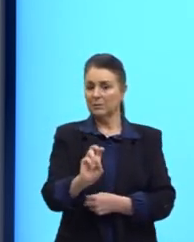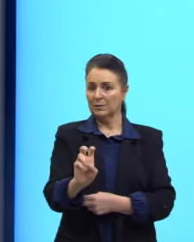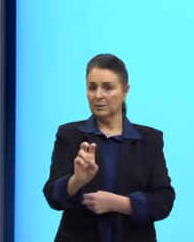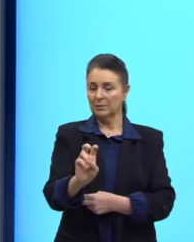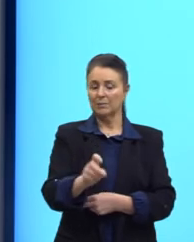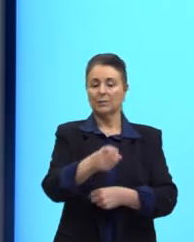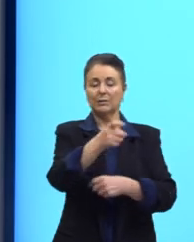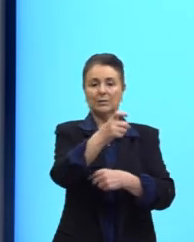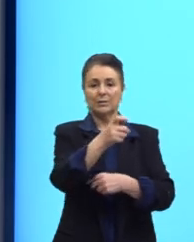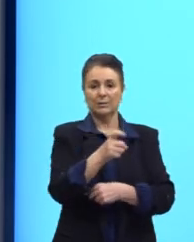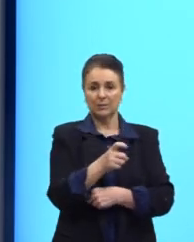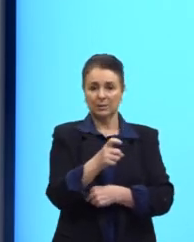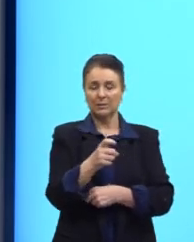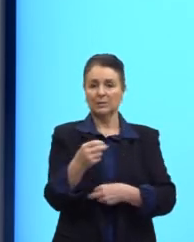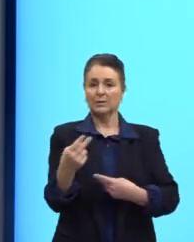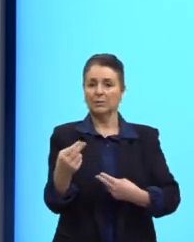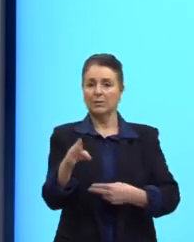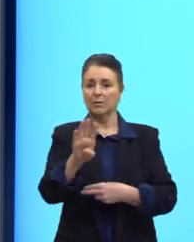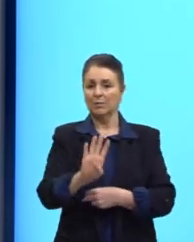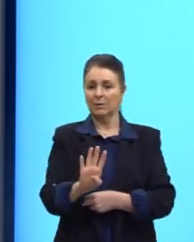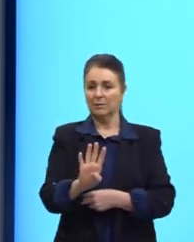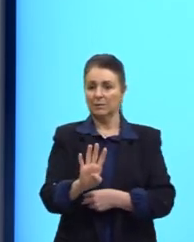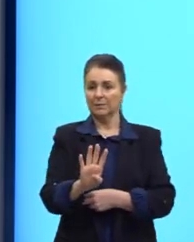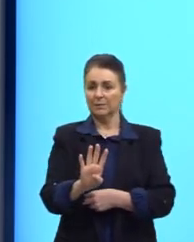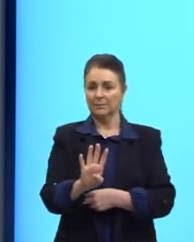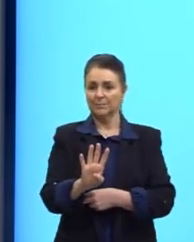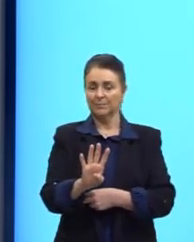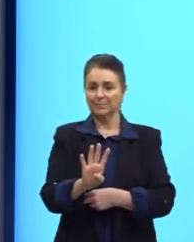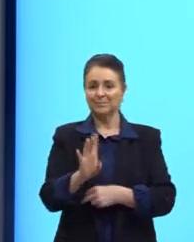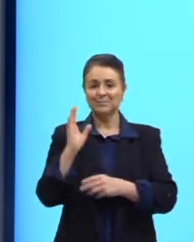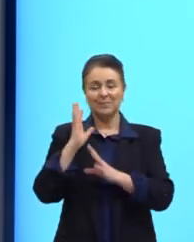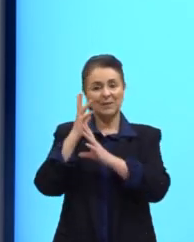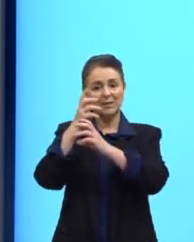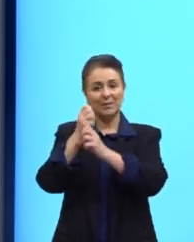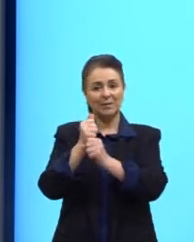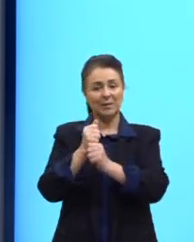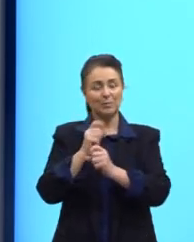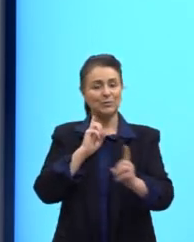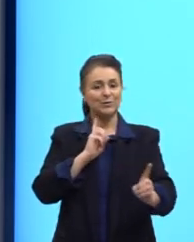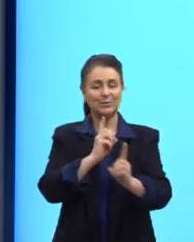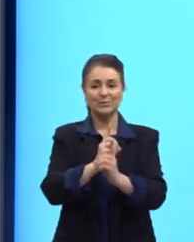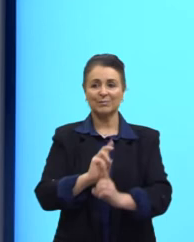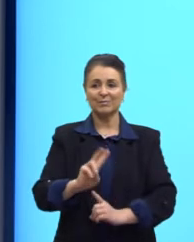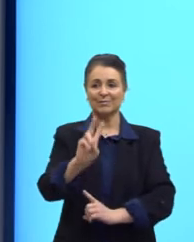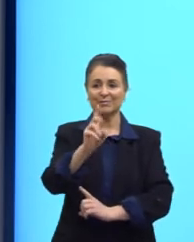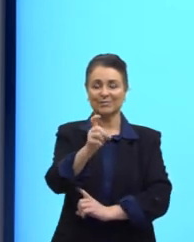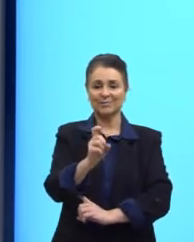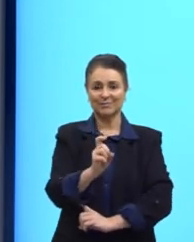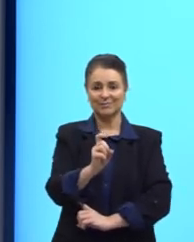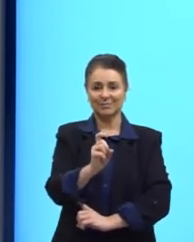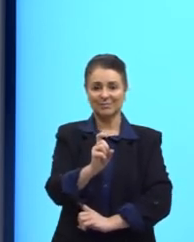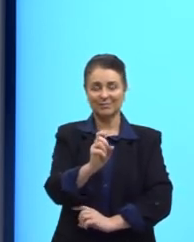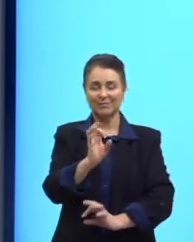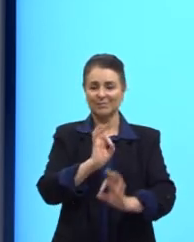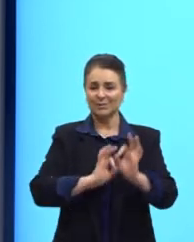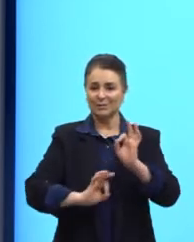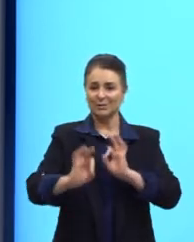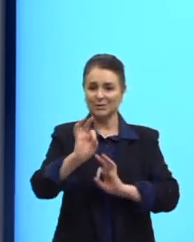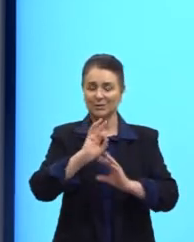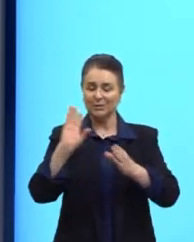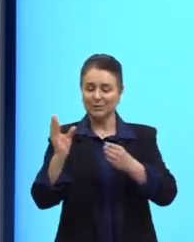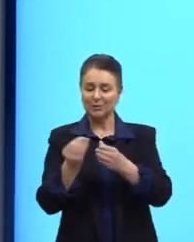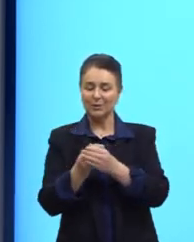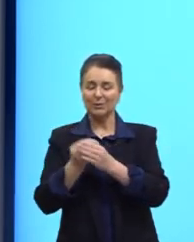x = 4 resolvemos descobrimos o valor de X Montamos o conjunto